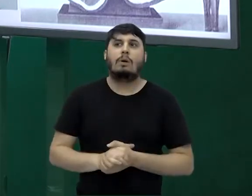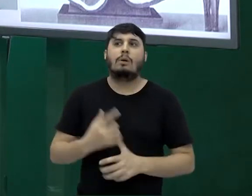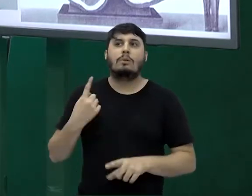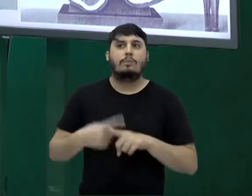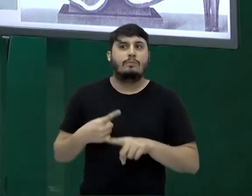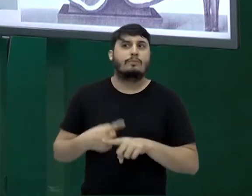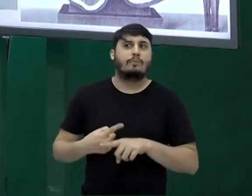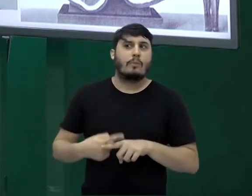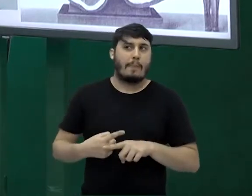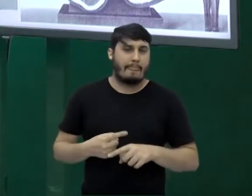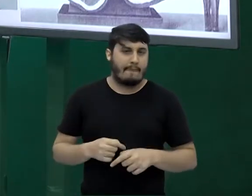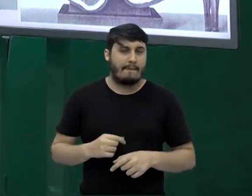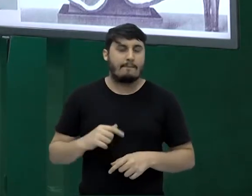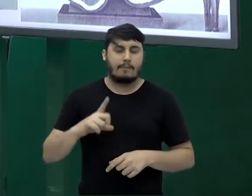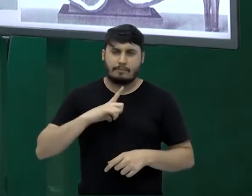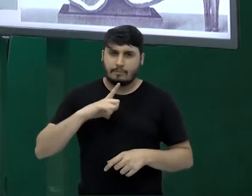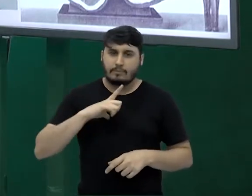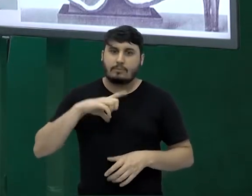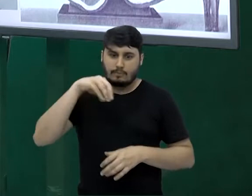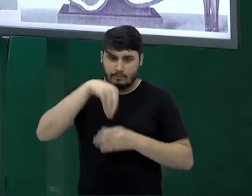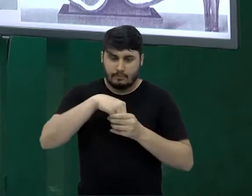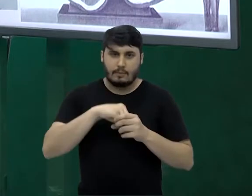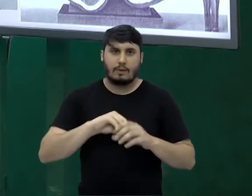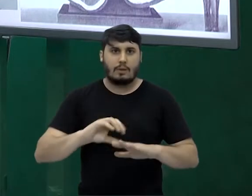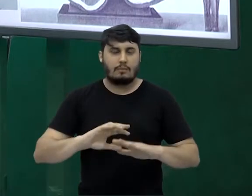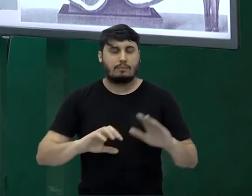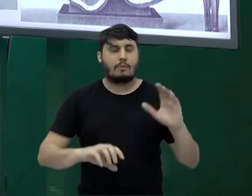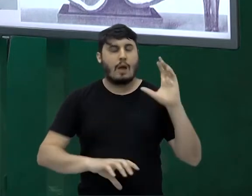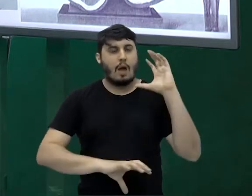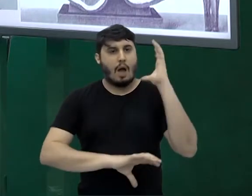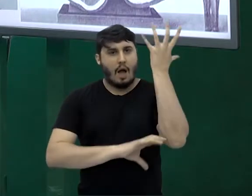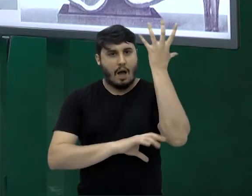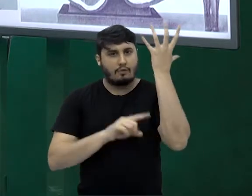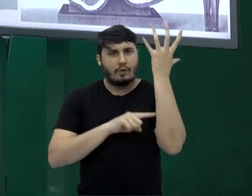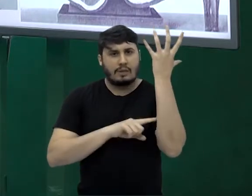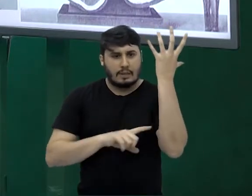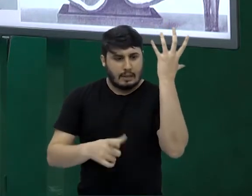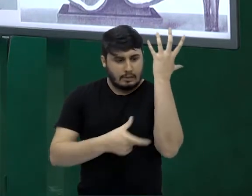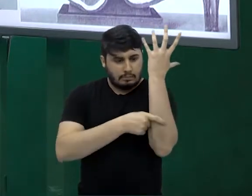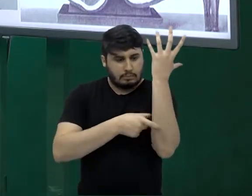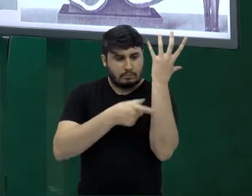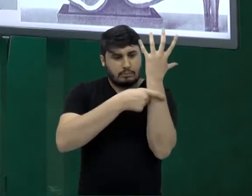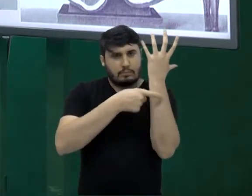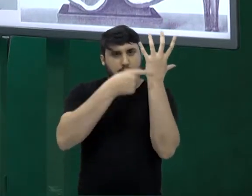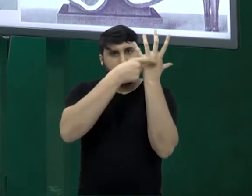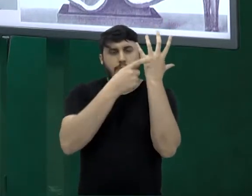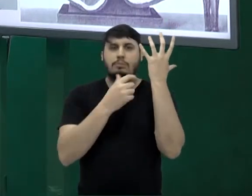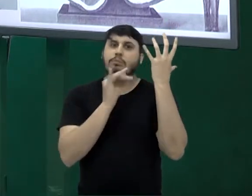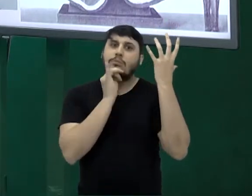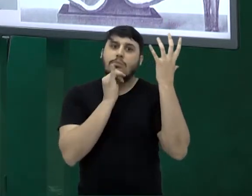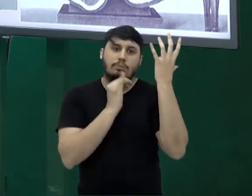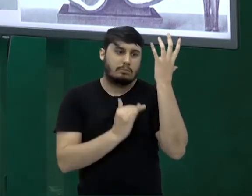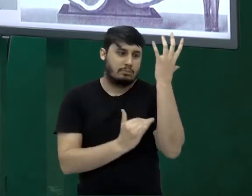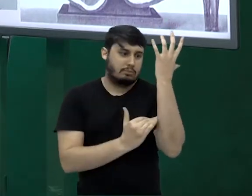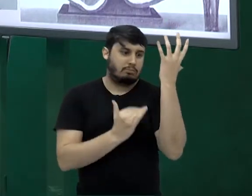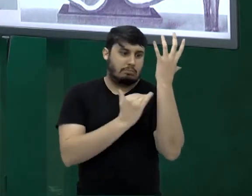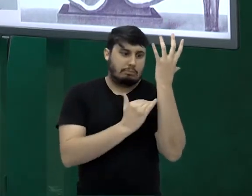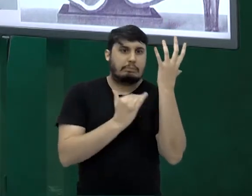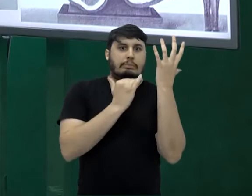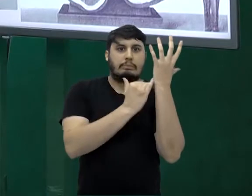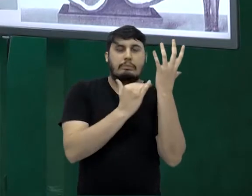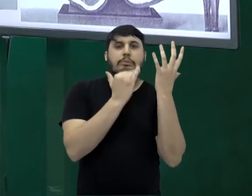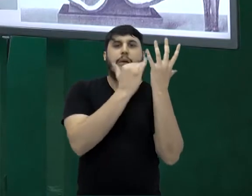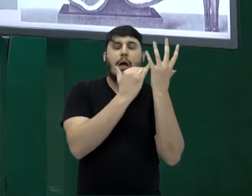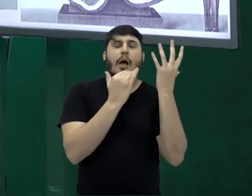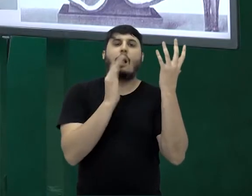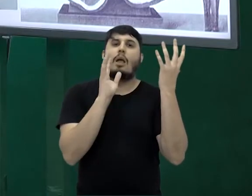árvores, né, gimnospermas e angiospermas, elas têm anéis de crescimento. Então, assim, faz mais ou menos uma média de 1 anel por ano